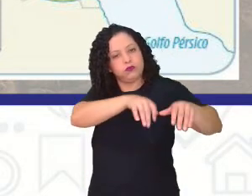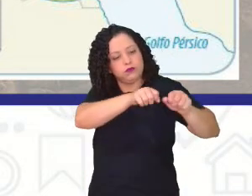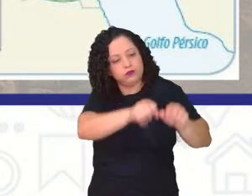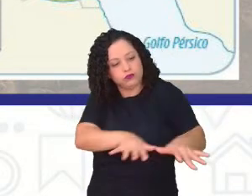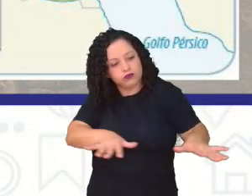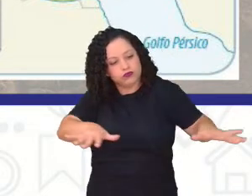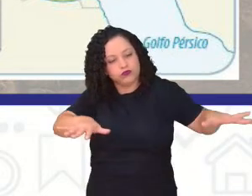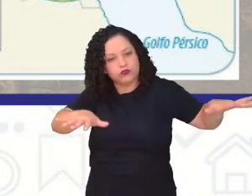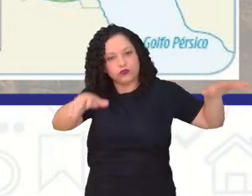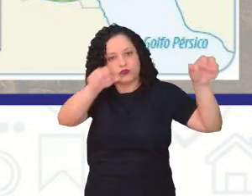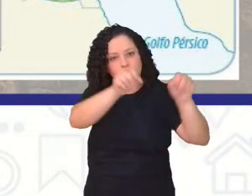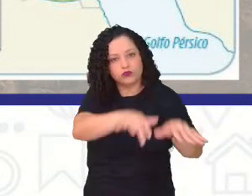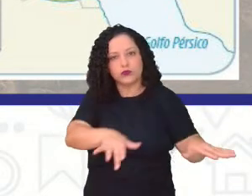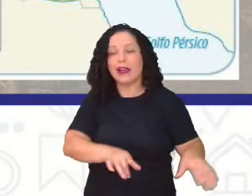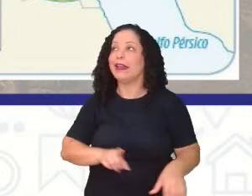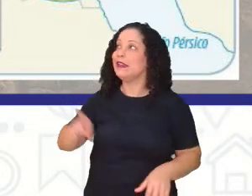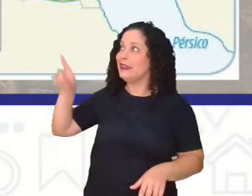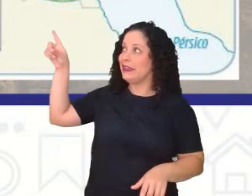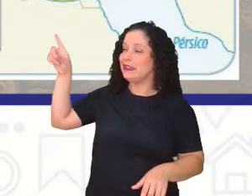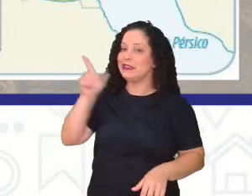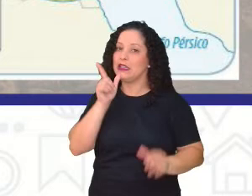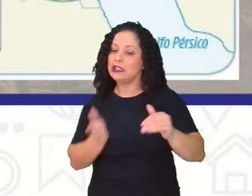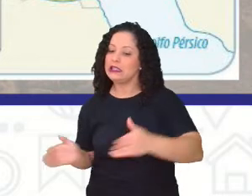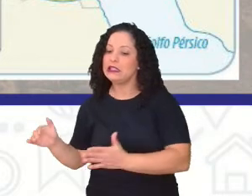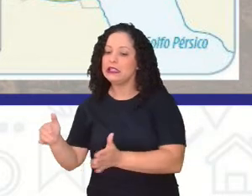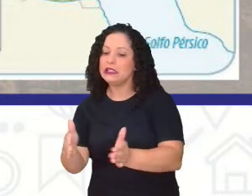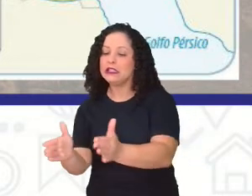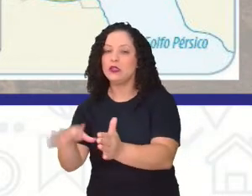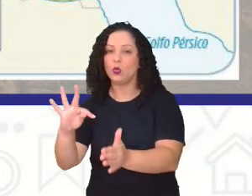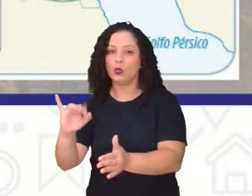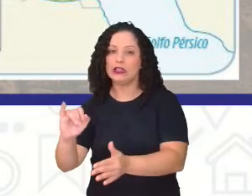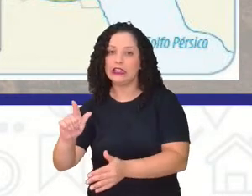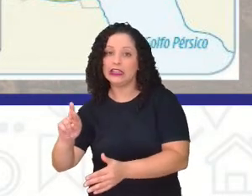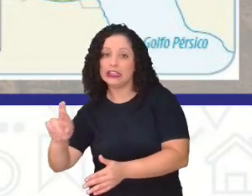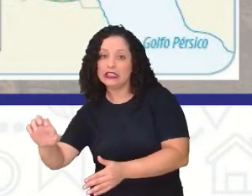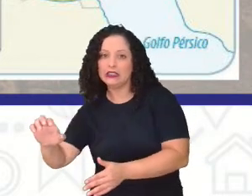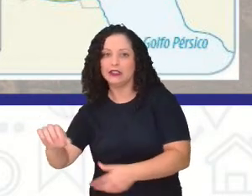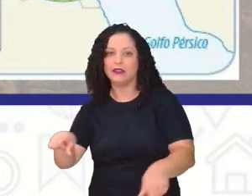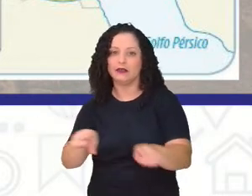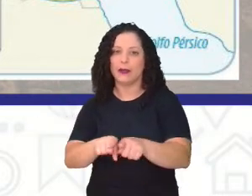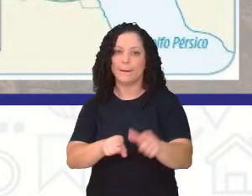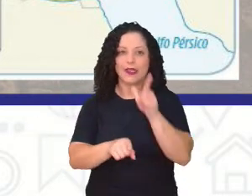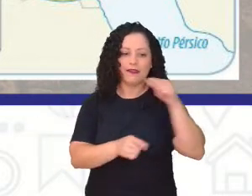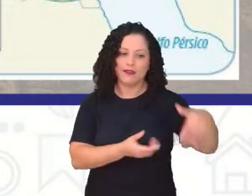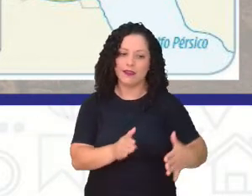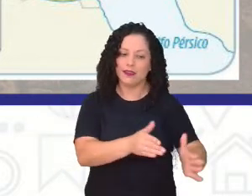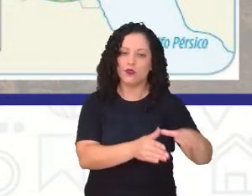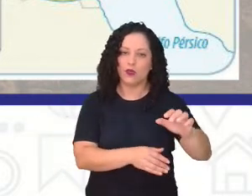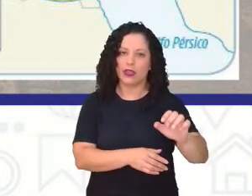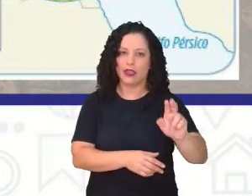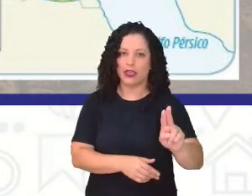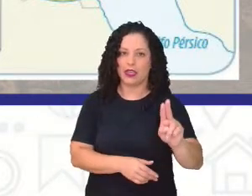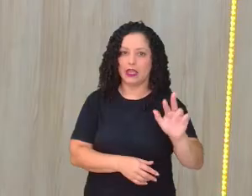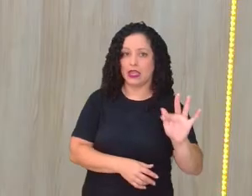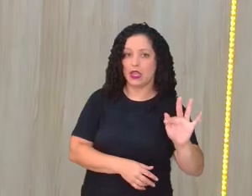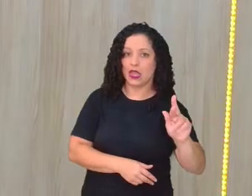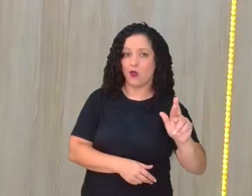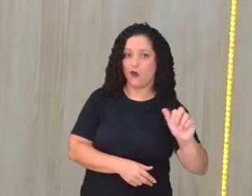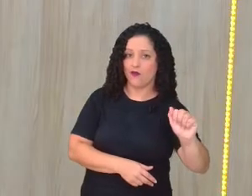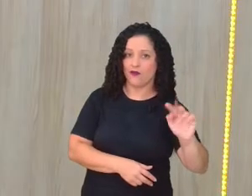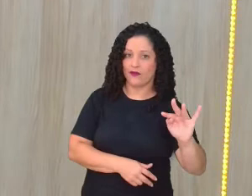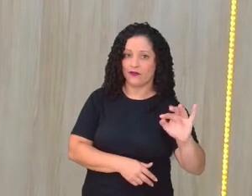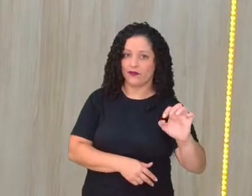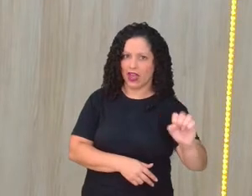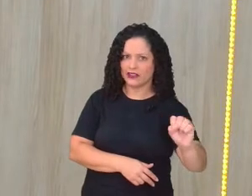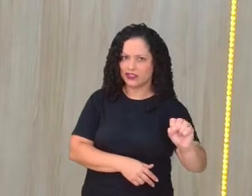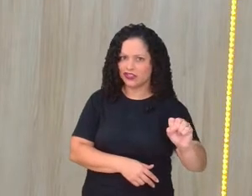Aqui, as cheias do rio Tigre e Eufrates, elas eram irregulares. Elas não tinham uma data certa para acontecer. Então,